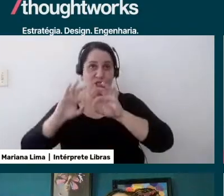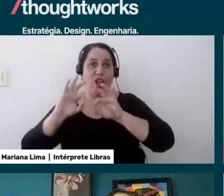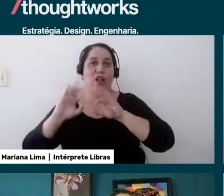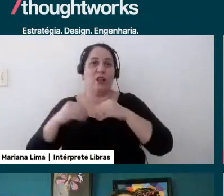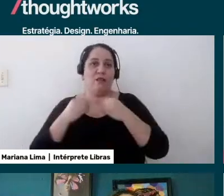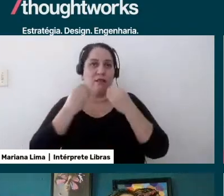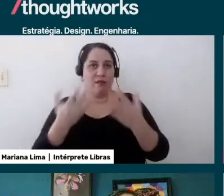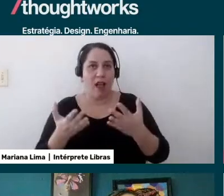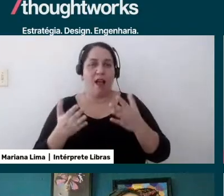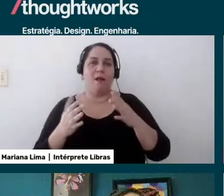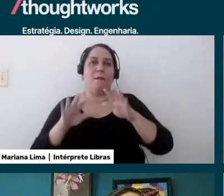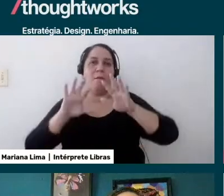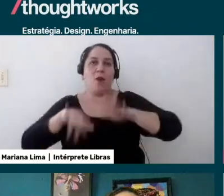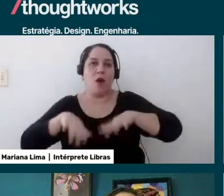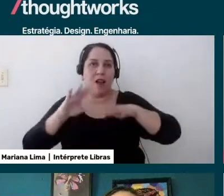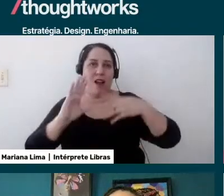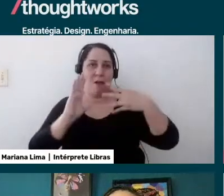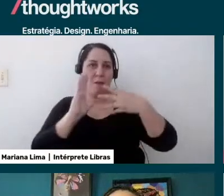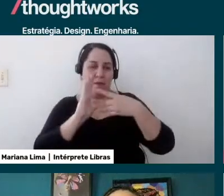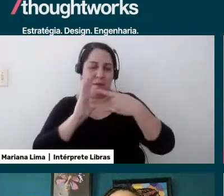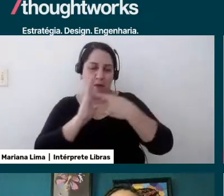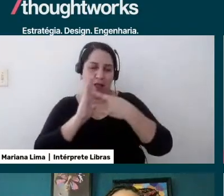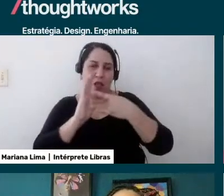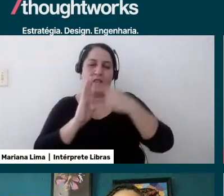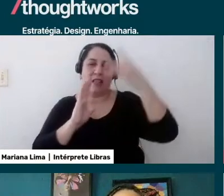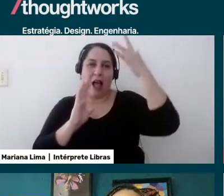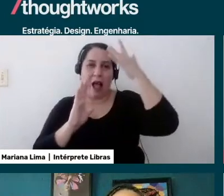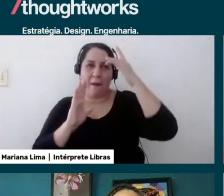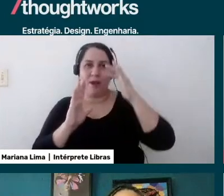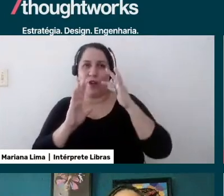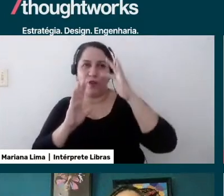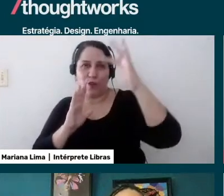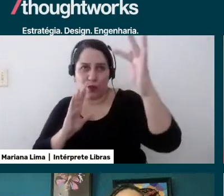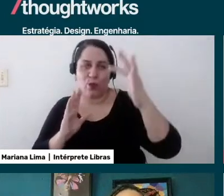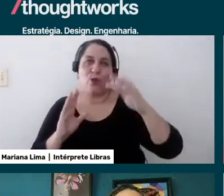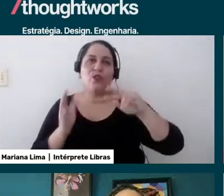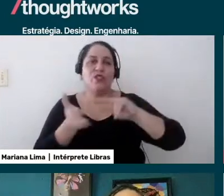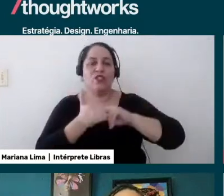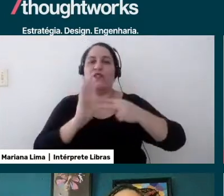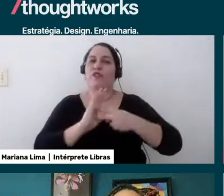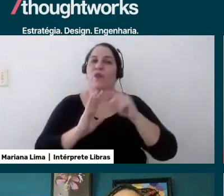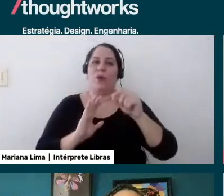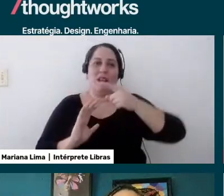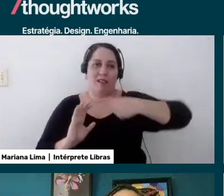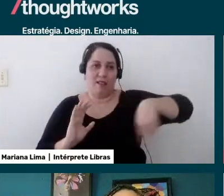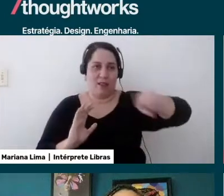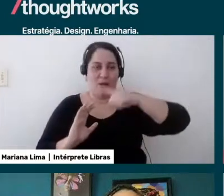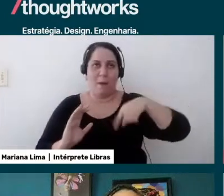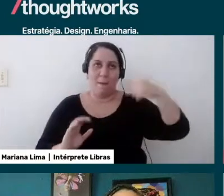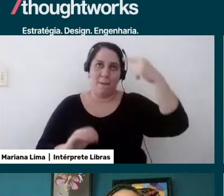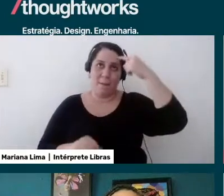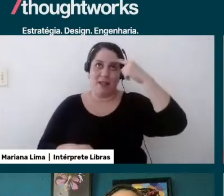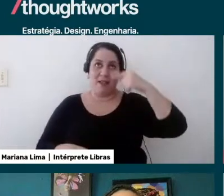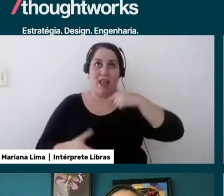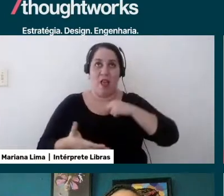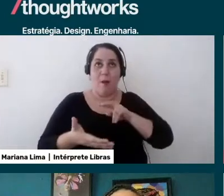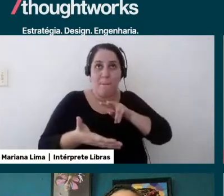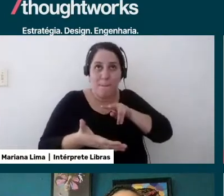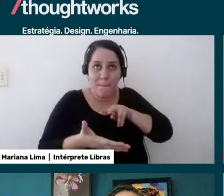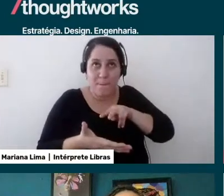visão muito mais complementar e que talvez só seja assim porque a cabeça pensa onde os pés pisam.